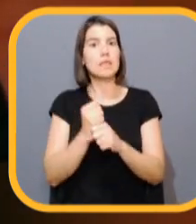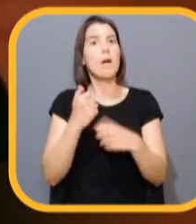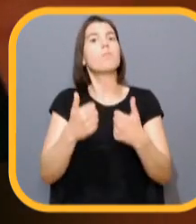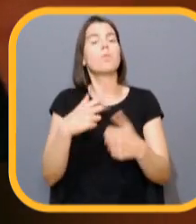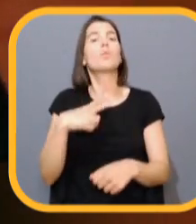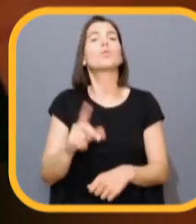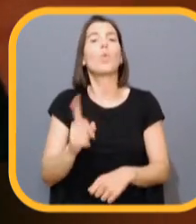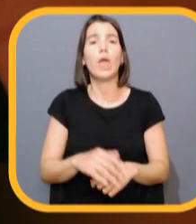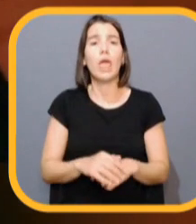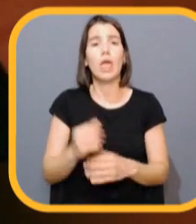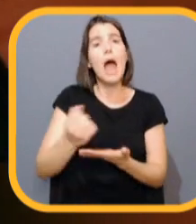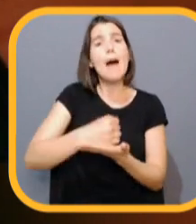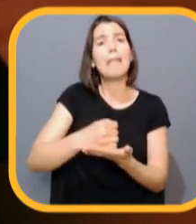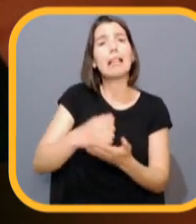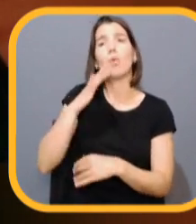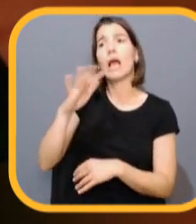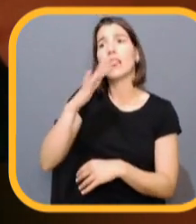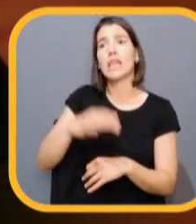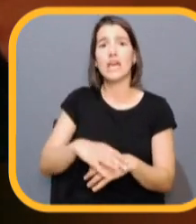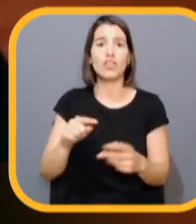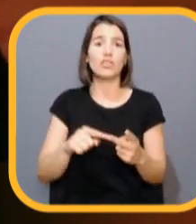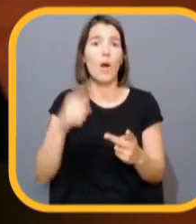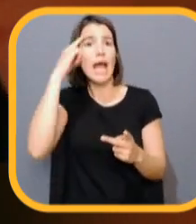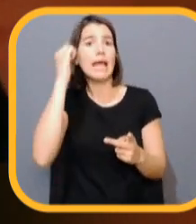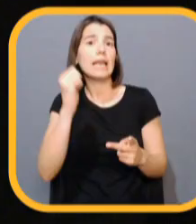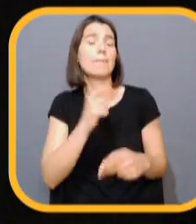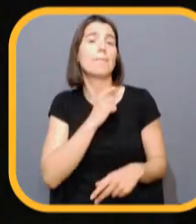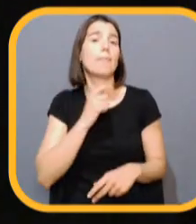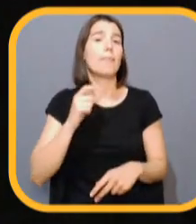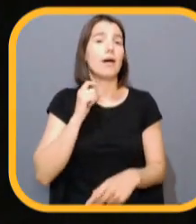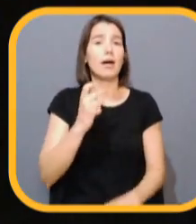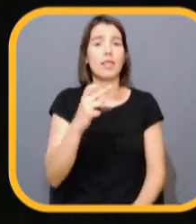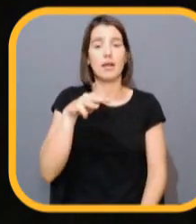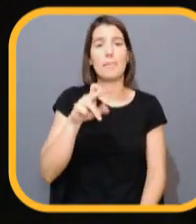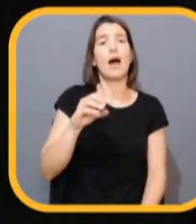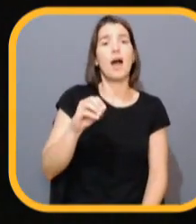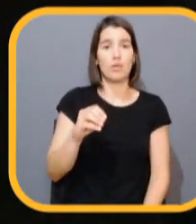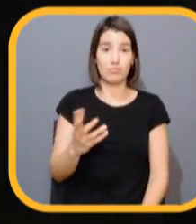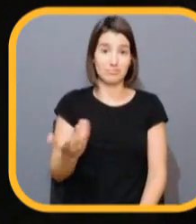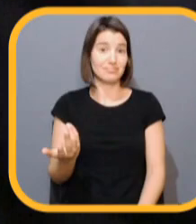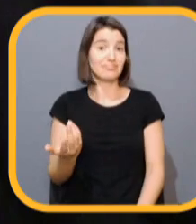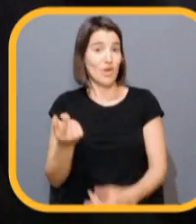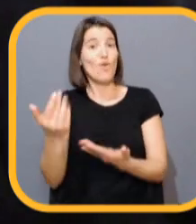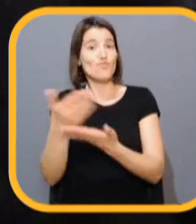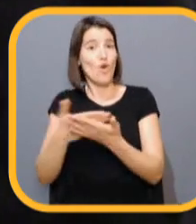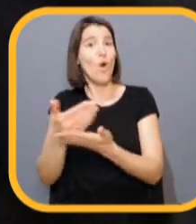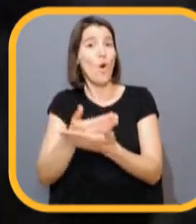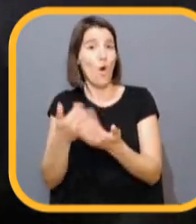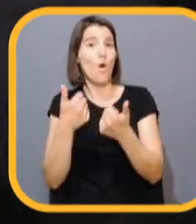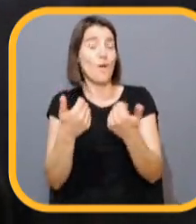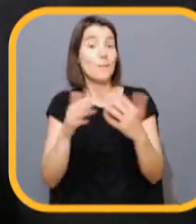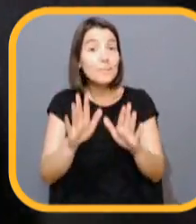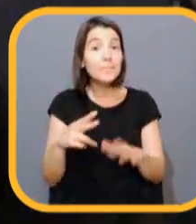obra bem-sucedida em Portugal é o Pátio das Cantigas, ou o Crime do Padre Amaro. Mas isso não faz com que essa